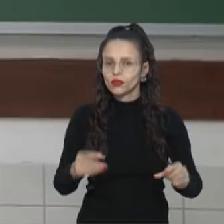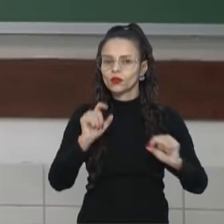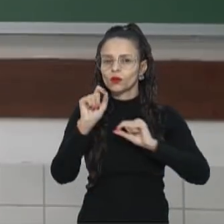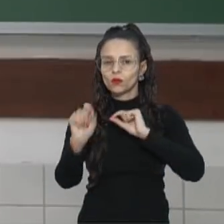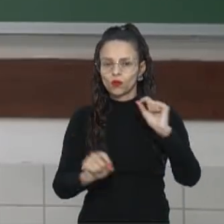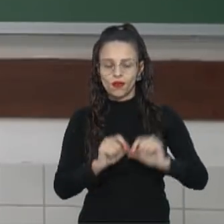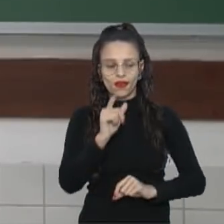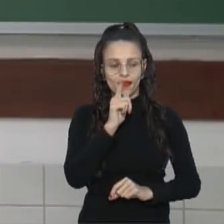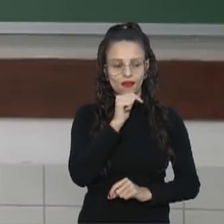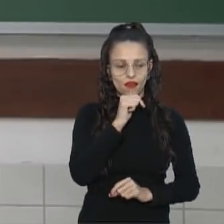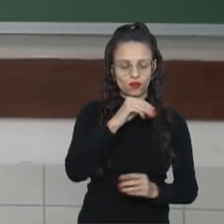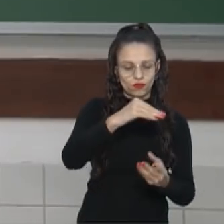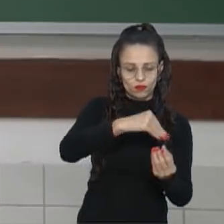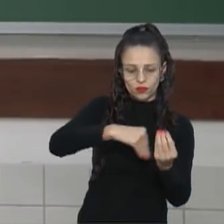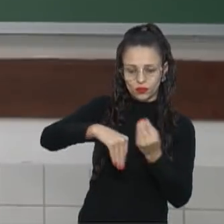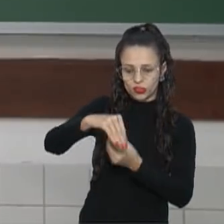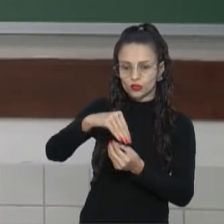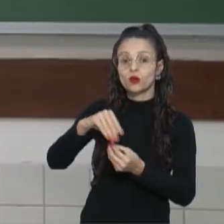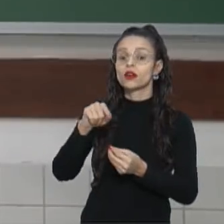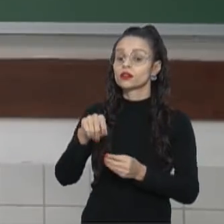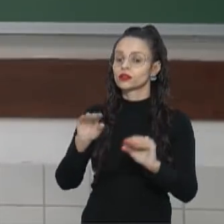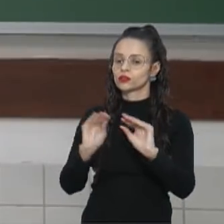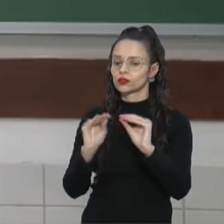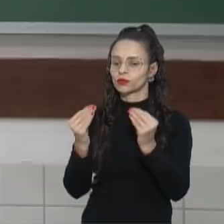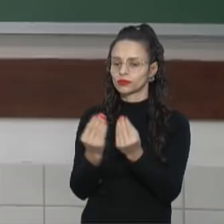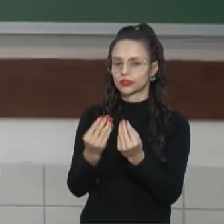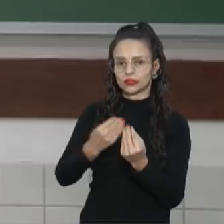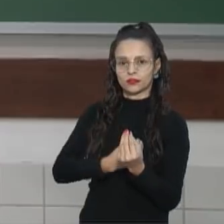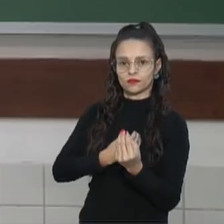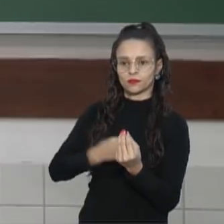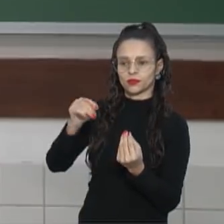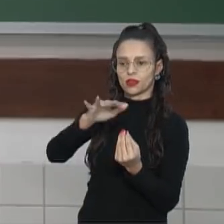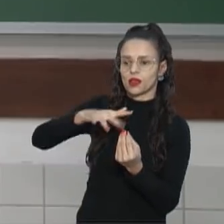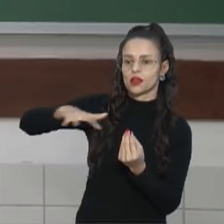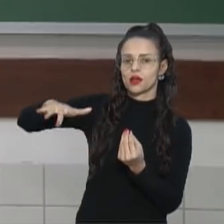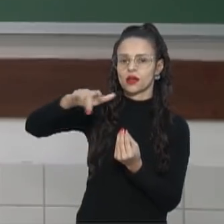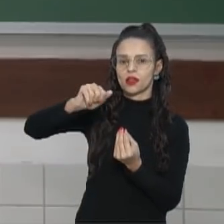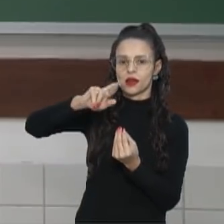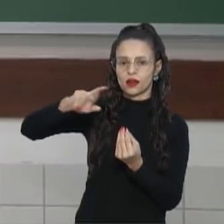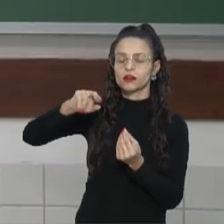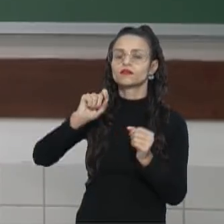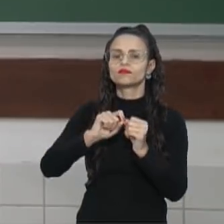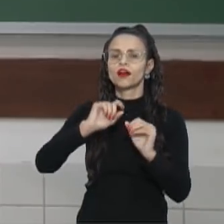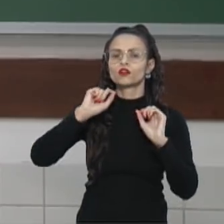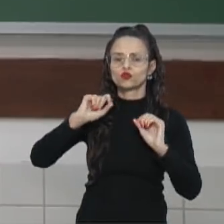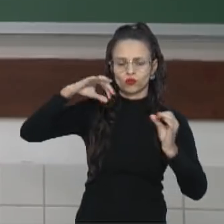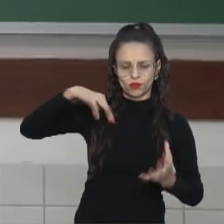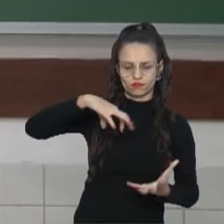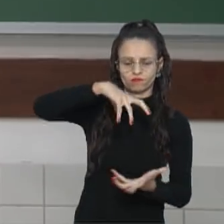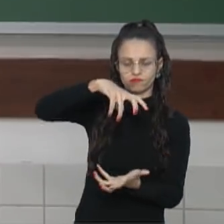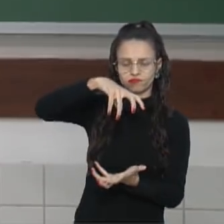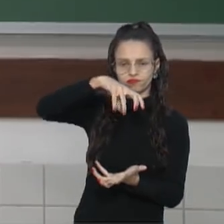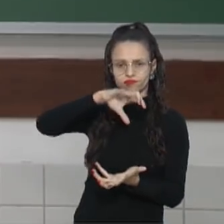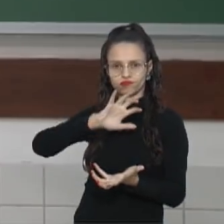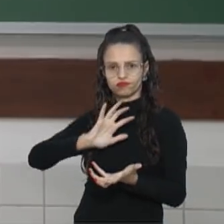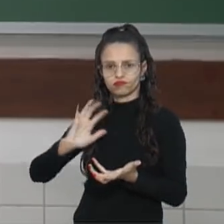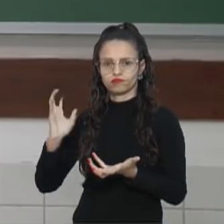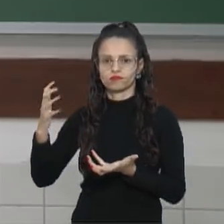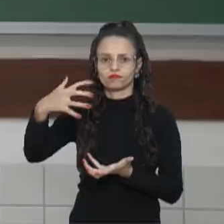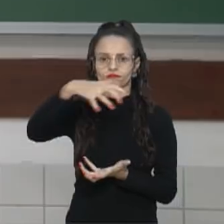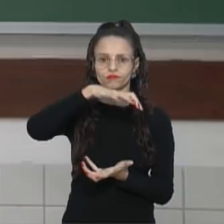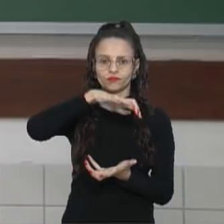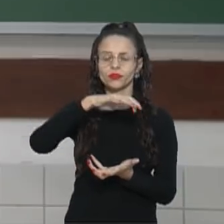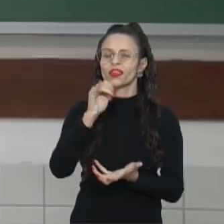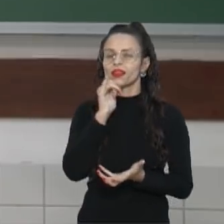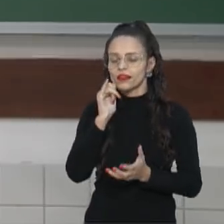ar e que essa substância presente no ar, ela faz o chamado efeito estufa. O que, que é isso? Assim como numa estufa